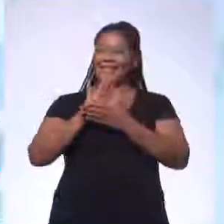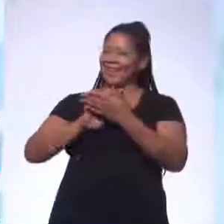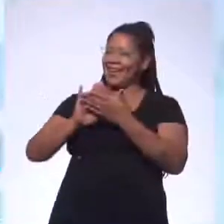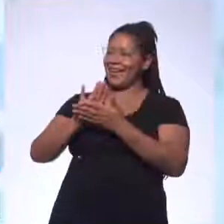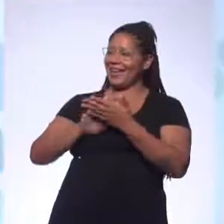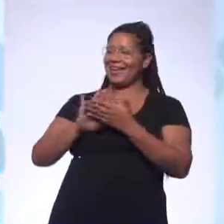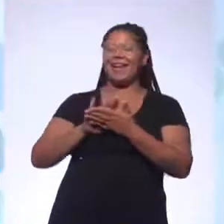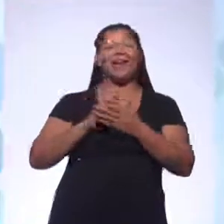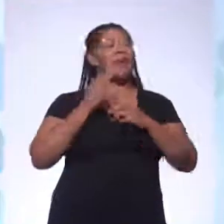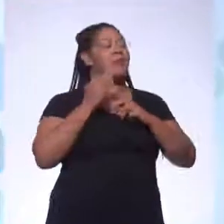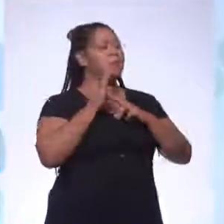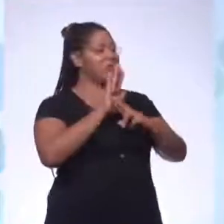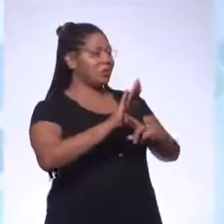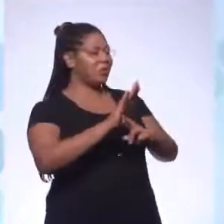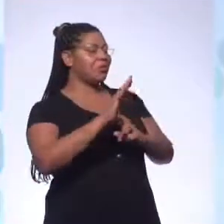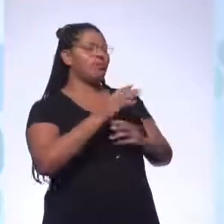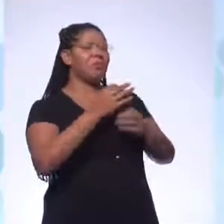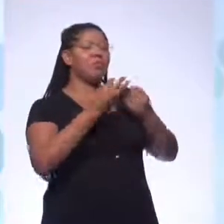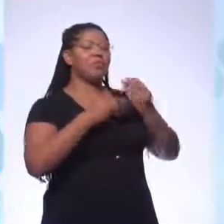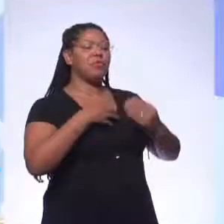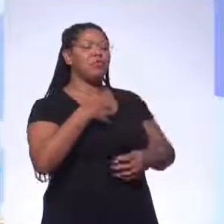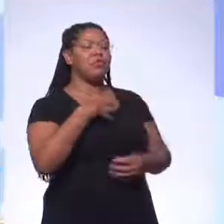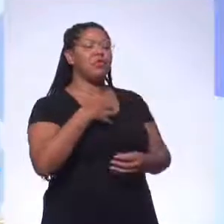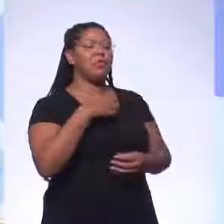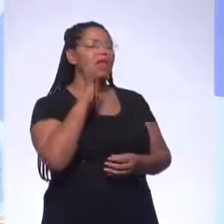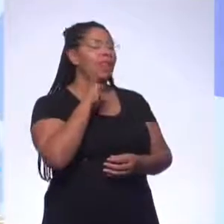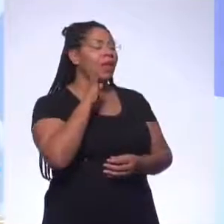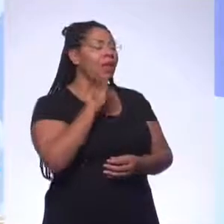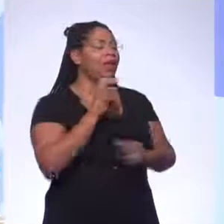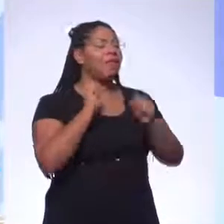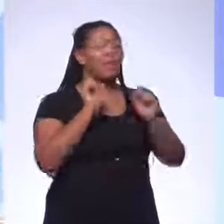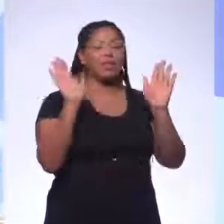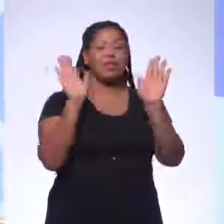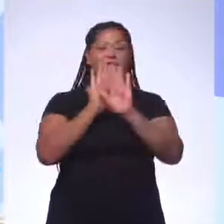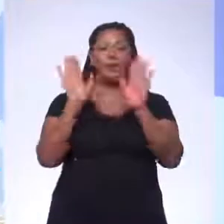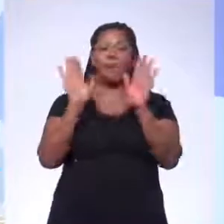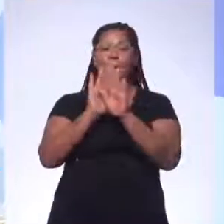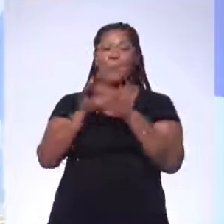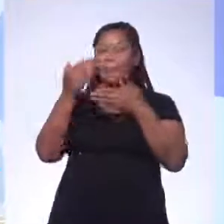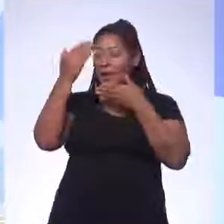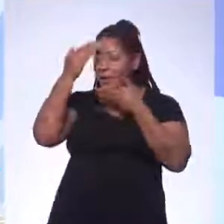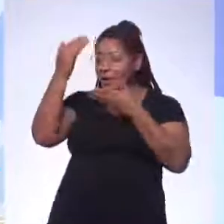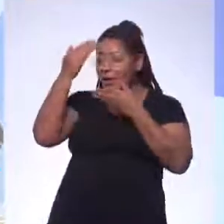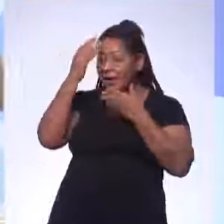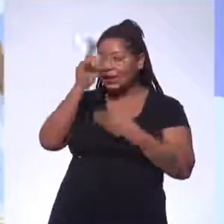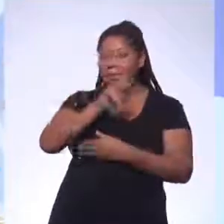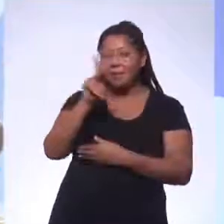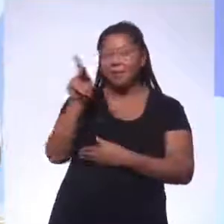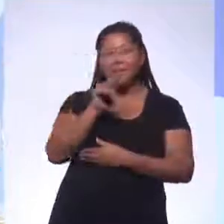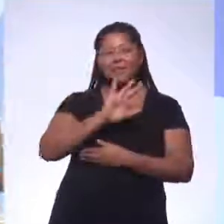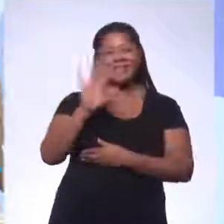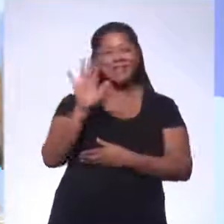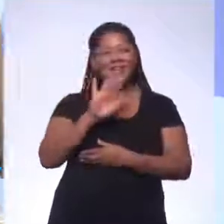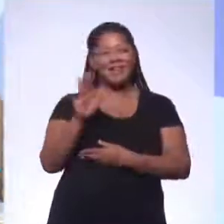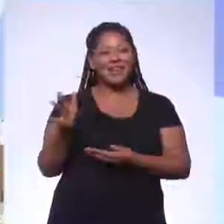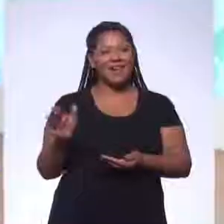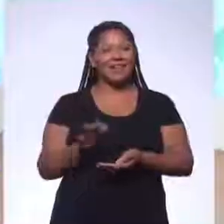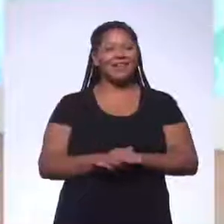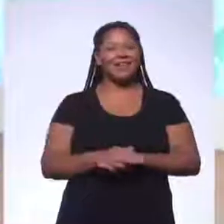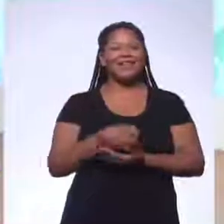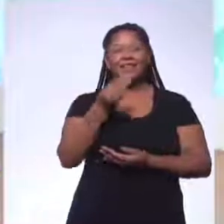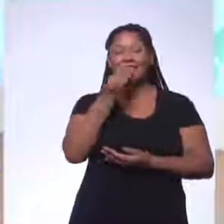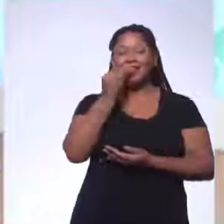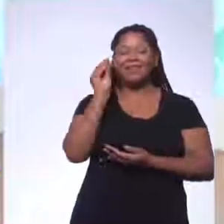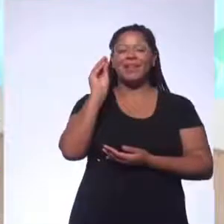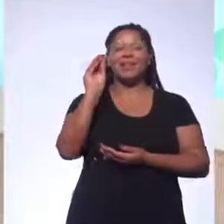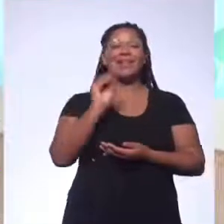forma bem legal. Continue dessa forma. Vamos nos despedir? Tchau, gente. Obrigada, professor. Tchau, gente. Quero mandar um beijo, tá?